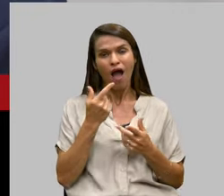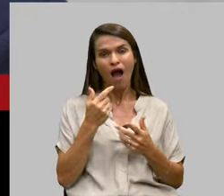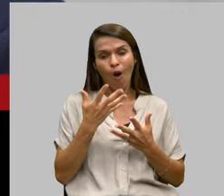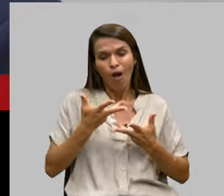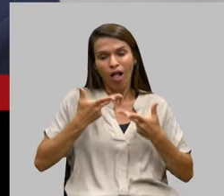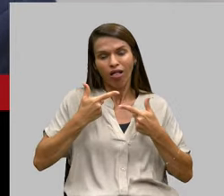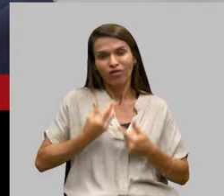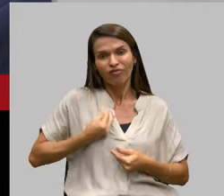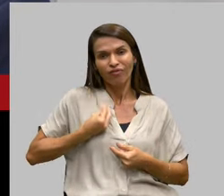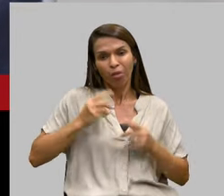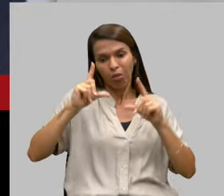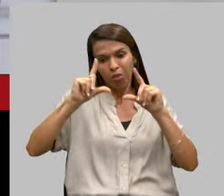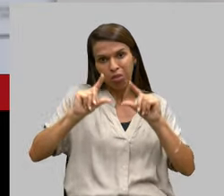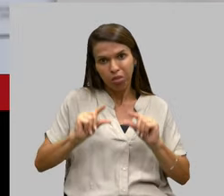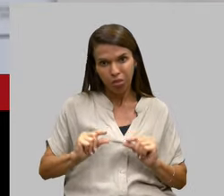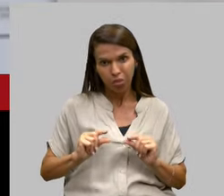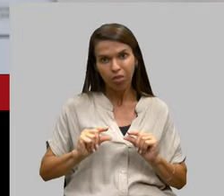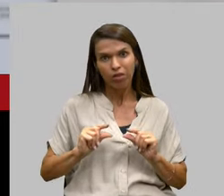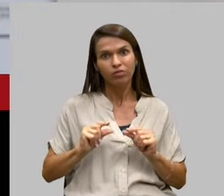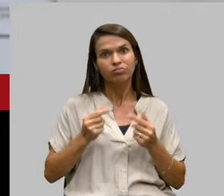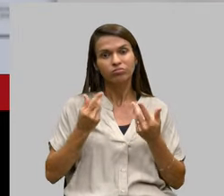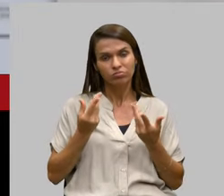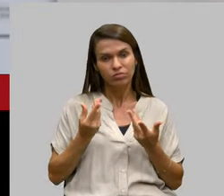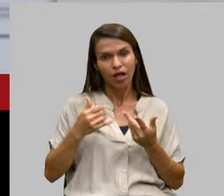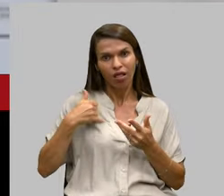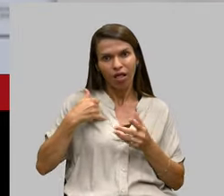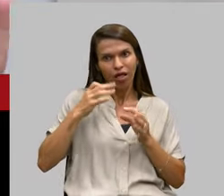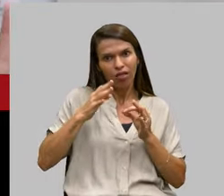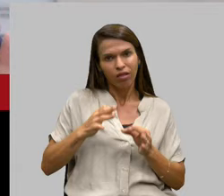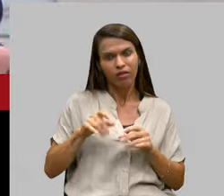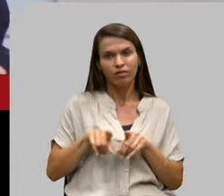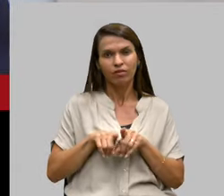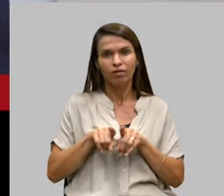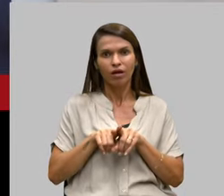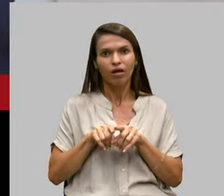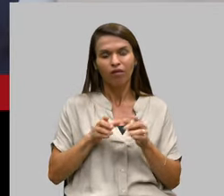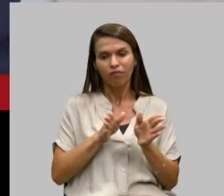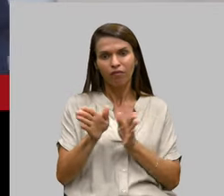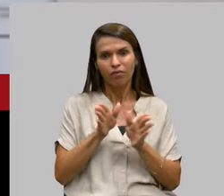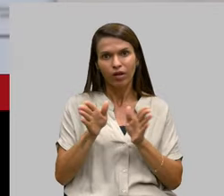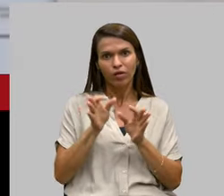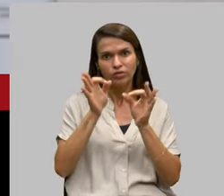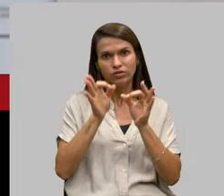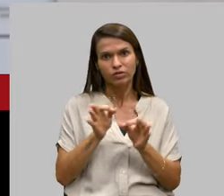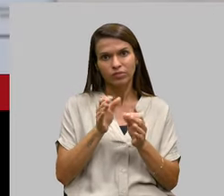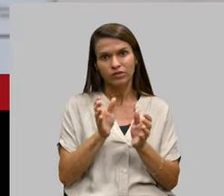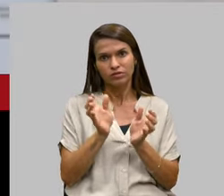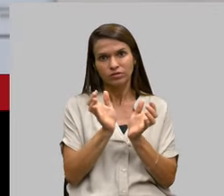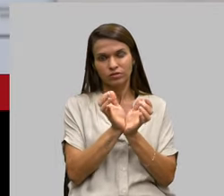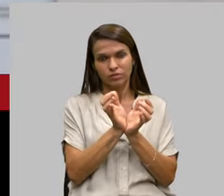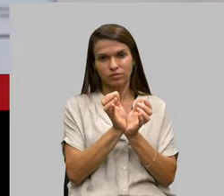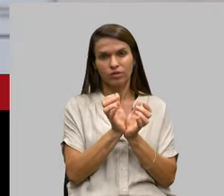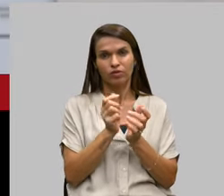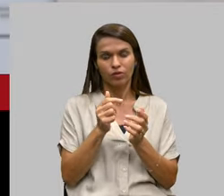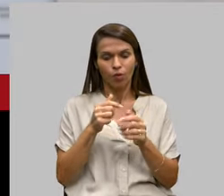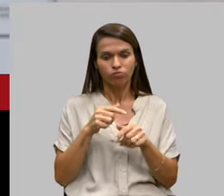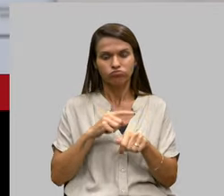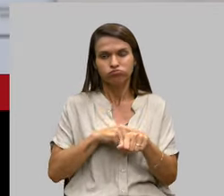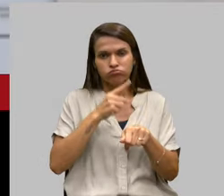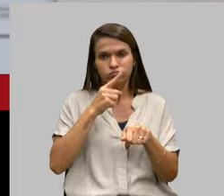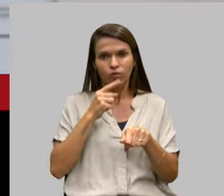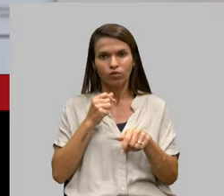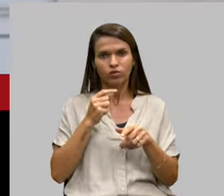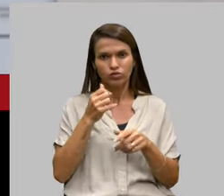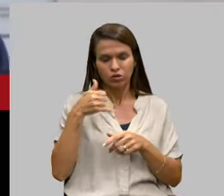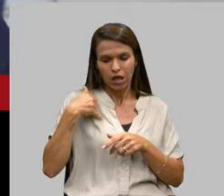expectativa de sobrevida dessas pessoas a ideia da aposentadoria especial é viabilizar com dignidade para essas pessoas a partir do momento que eu implemento uma idade